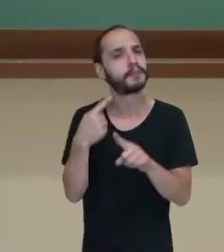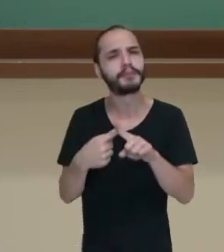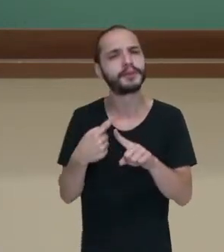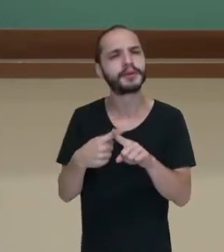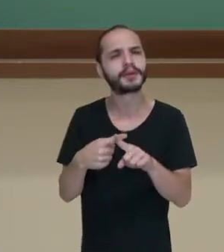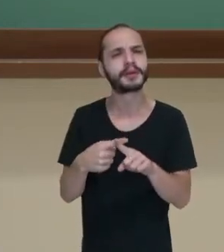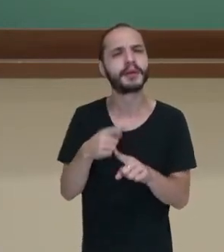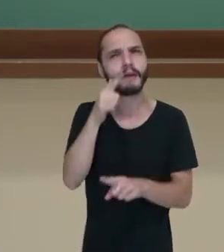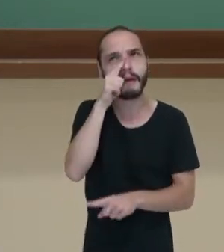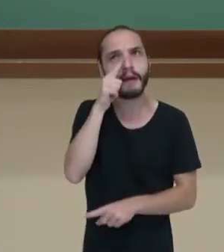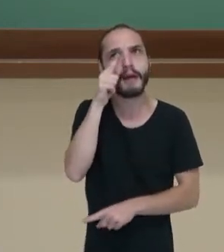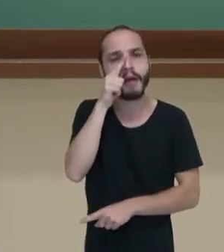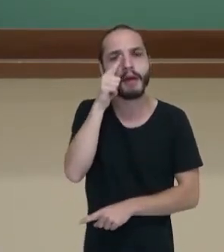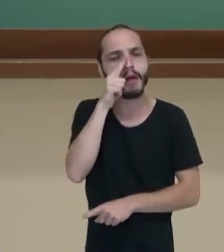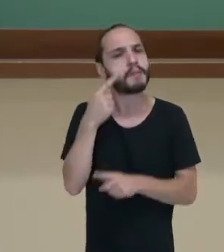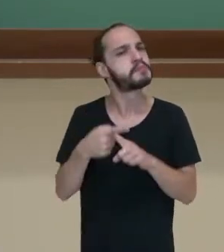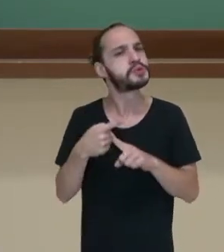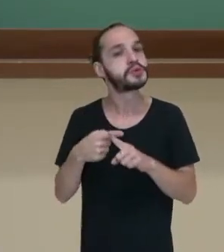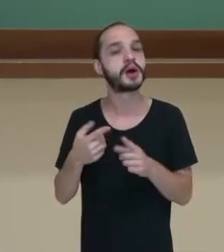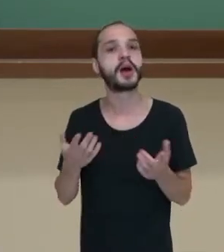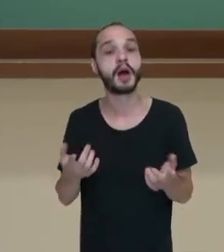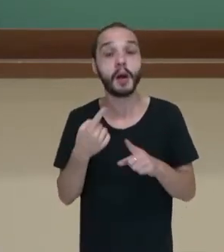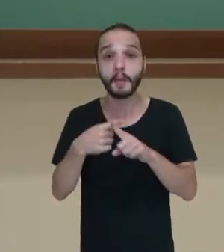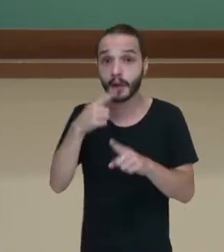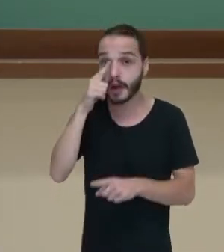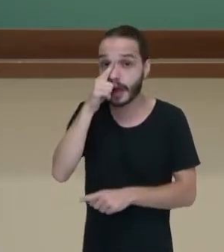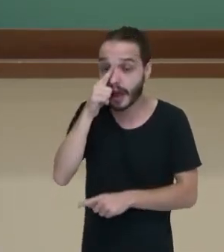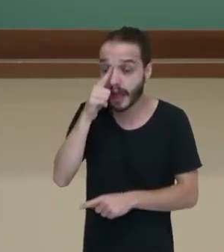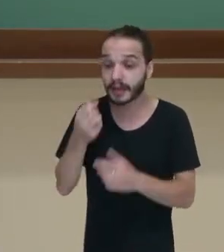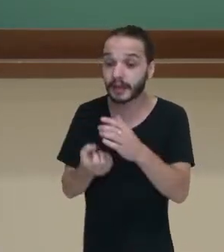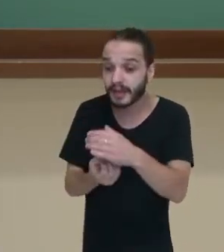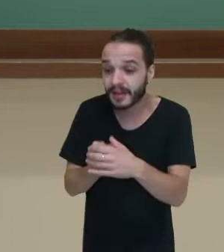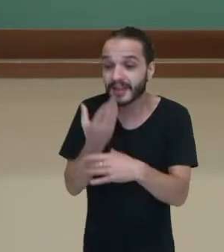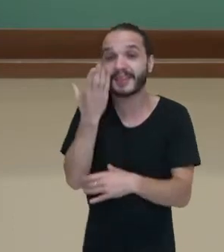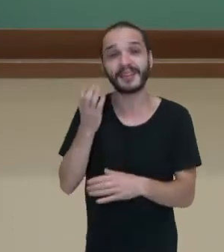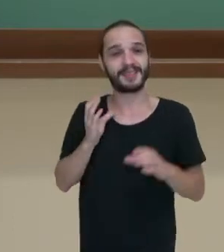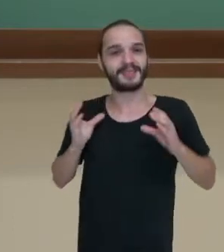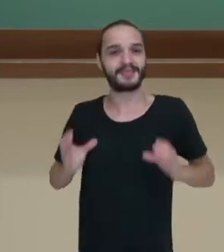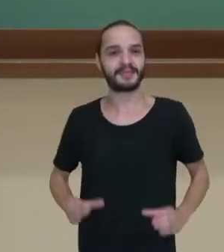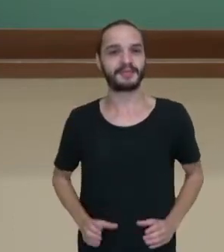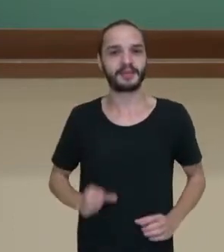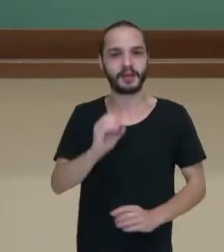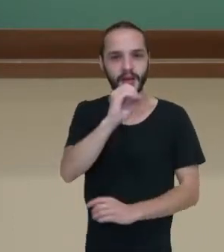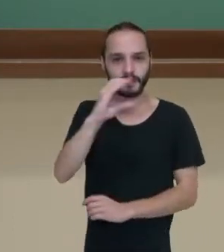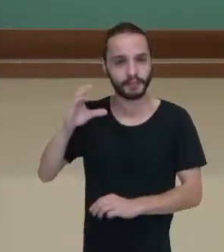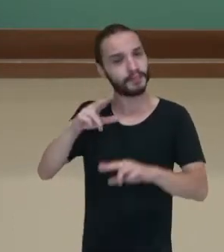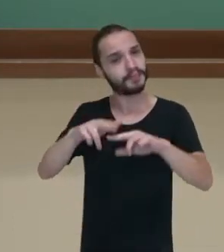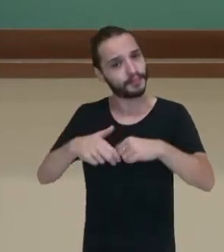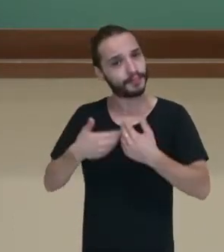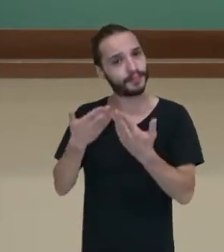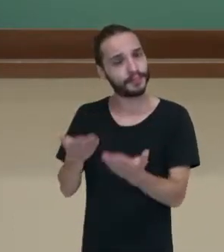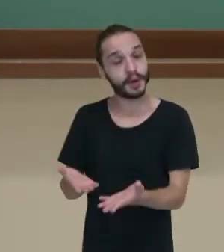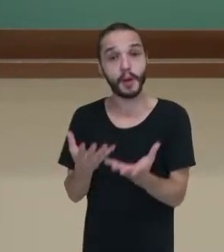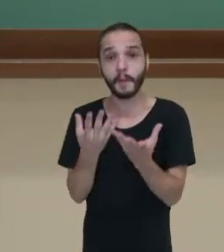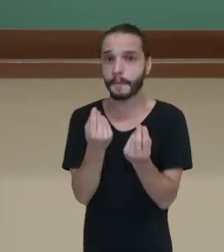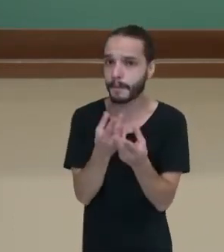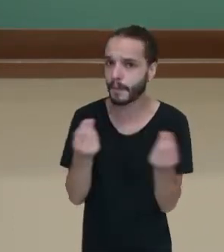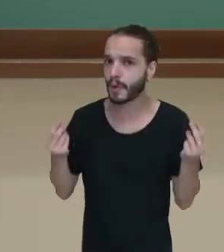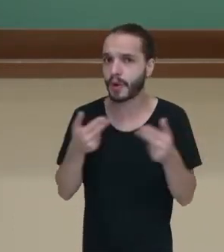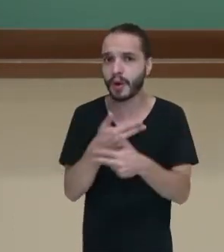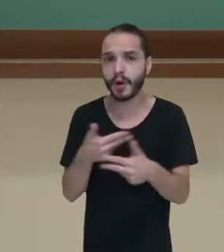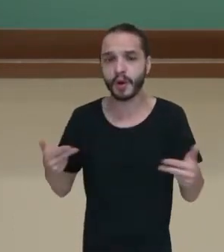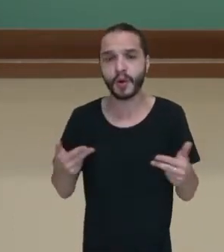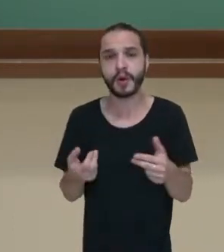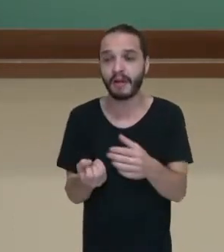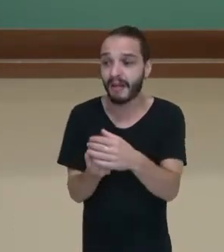quê, né? É por isso que a gente chama a Grécia de berço da civilização ocidental, porque muito do que foi